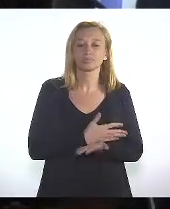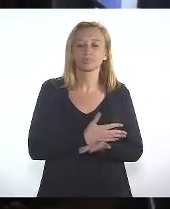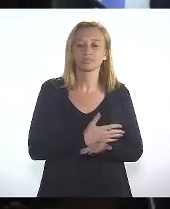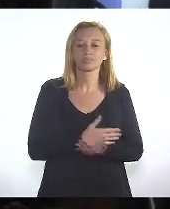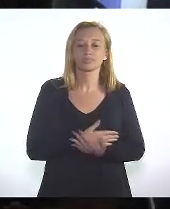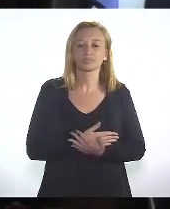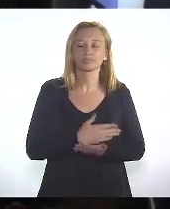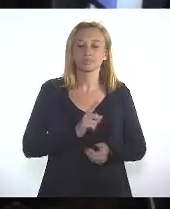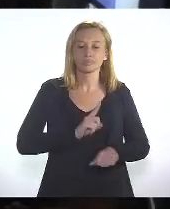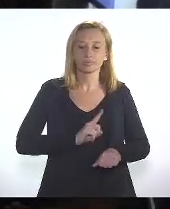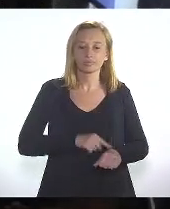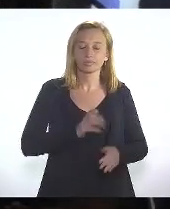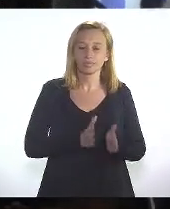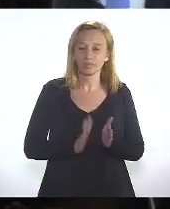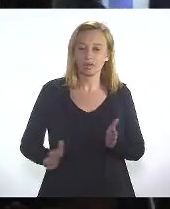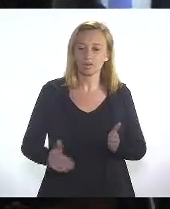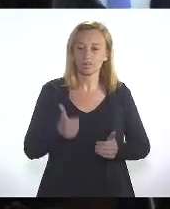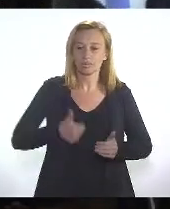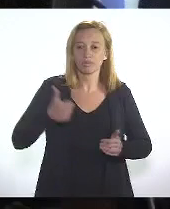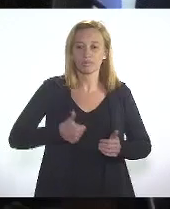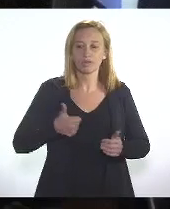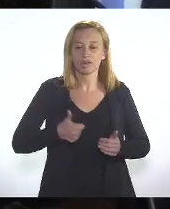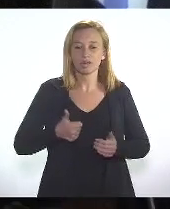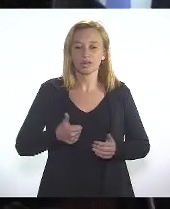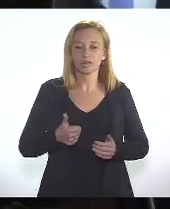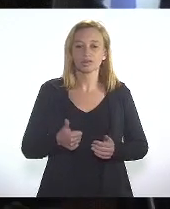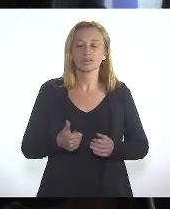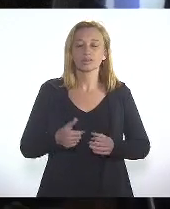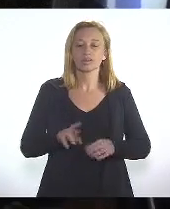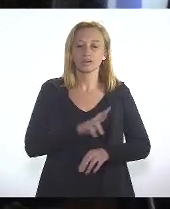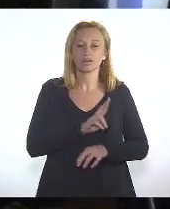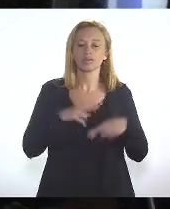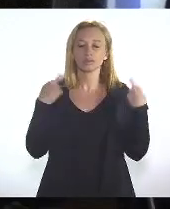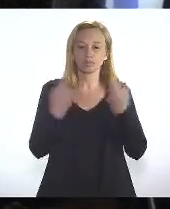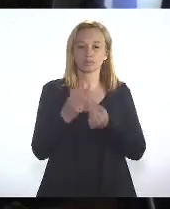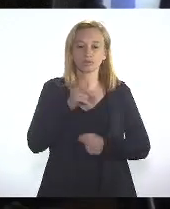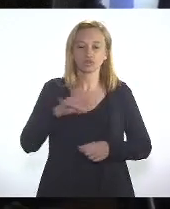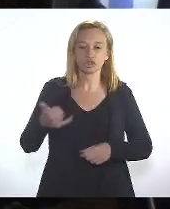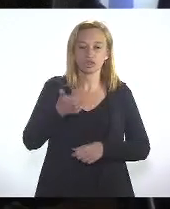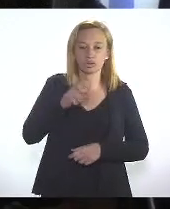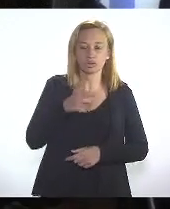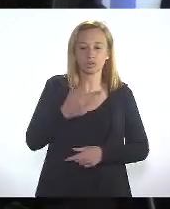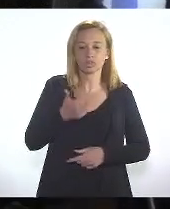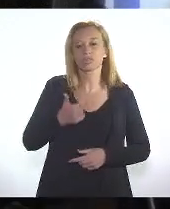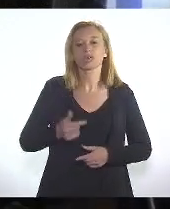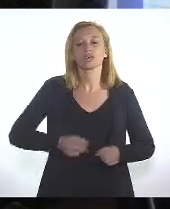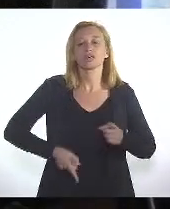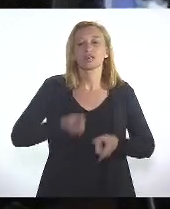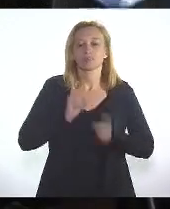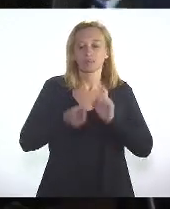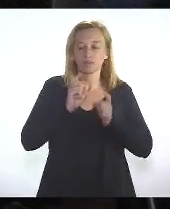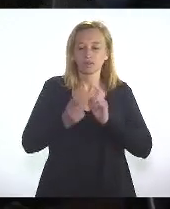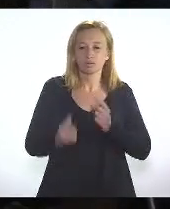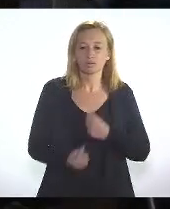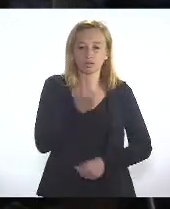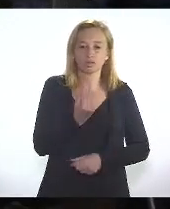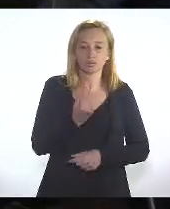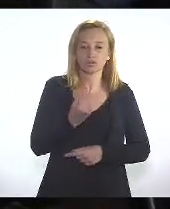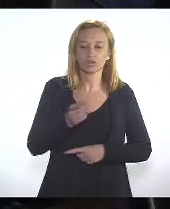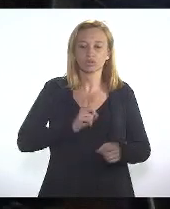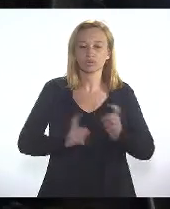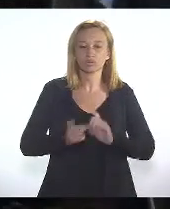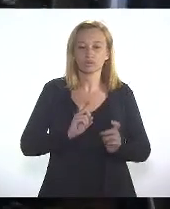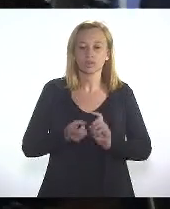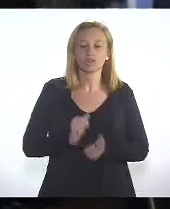passa-se a ordem da primeira sessão extraordinária do dia 12. Anuncio em regime de urgência, em votação e discussão